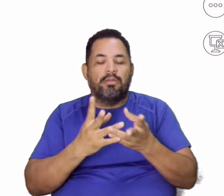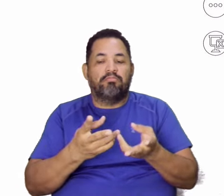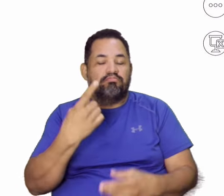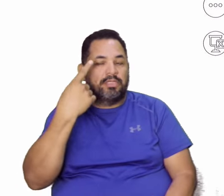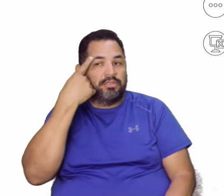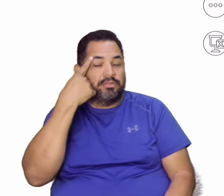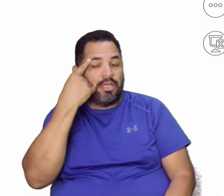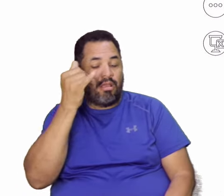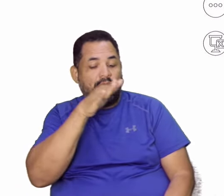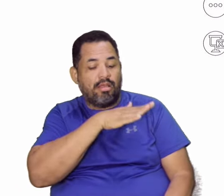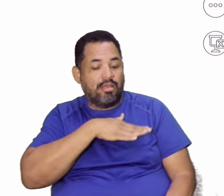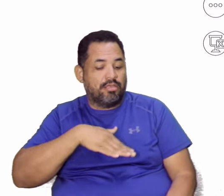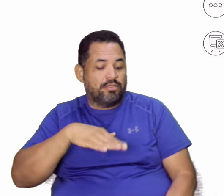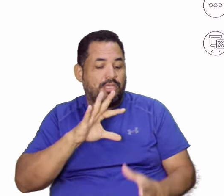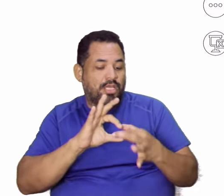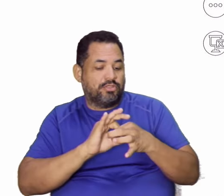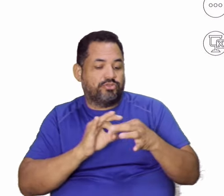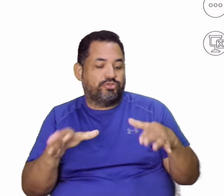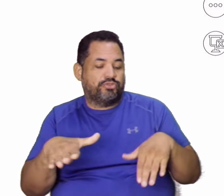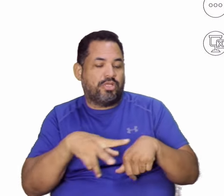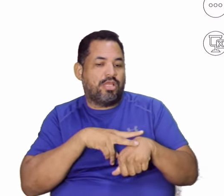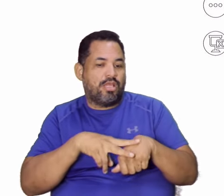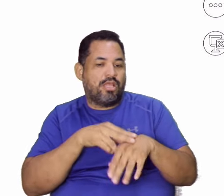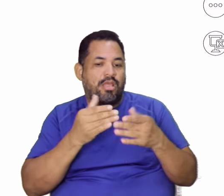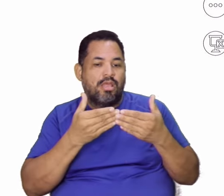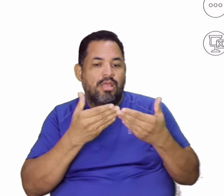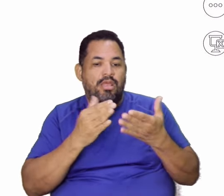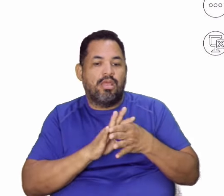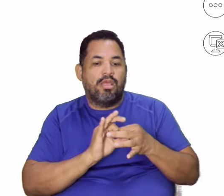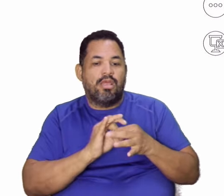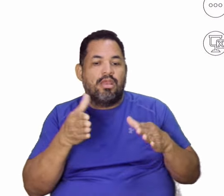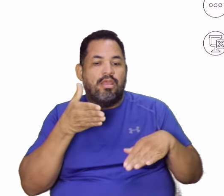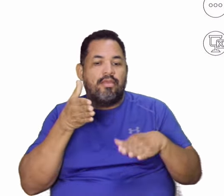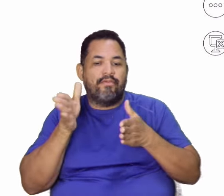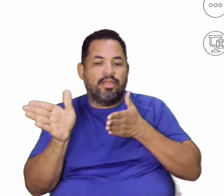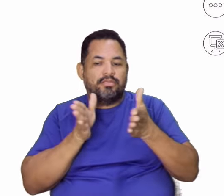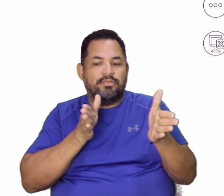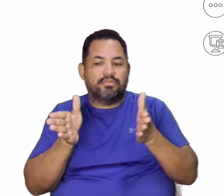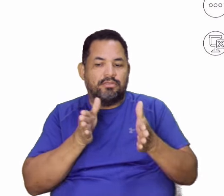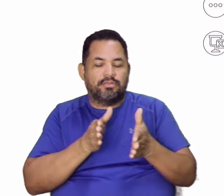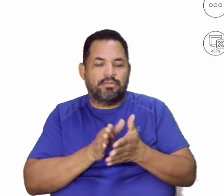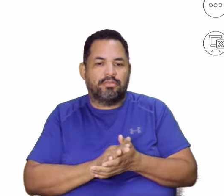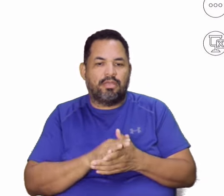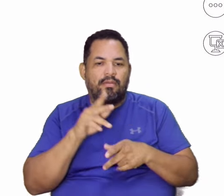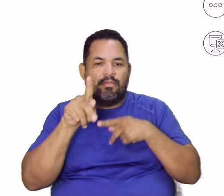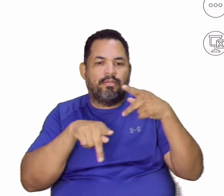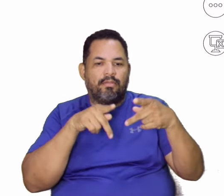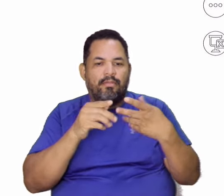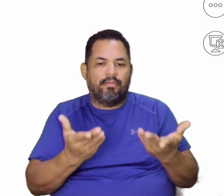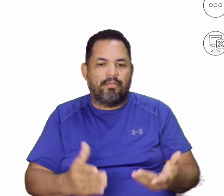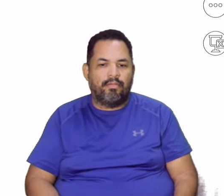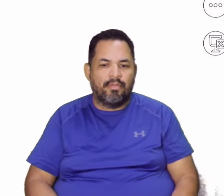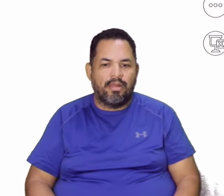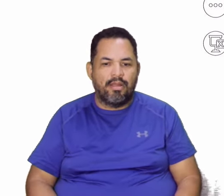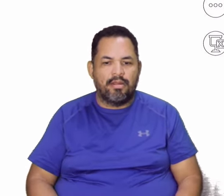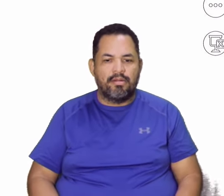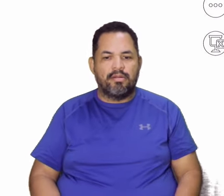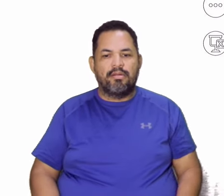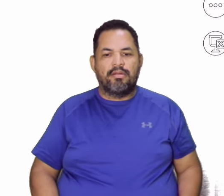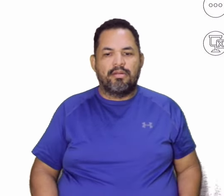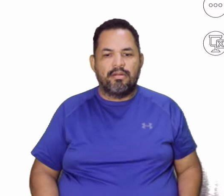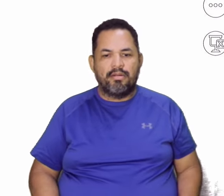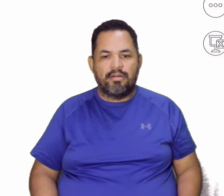pensar em espaços verdes em espaços abertos e acessíveis à população tá contradizendo todos esses outros